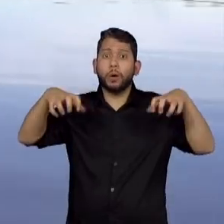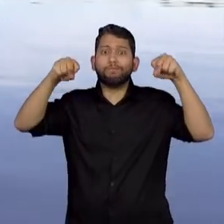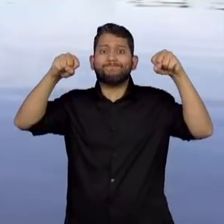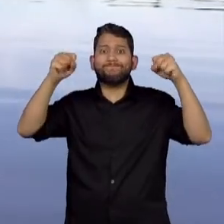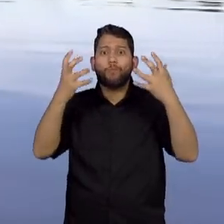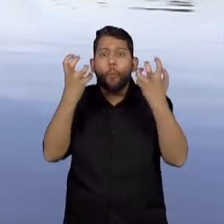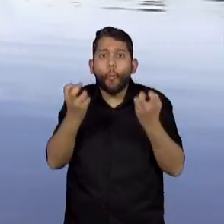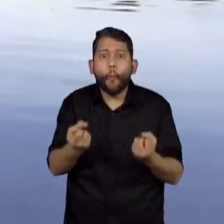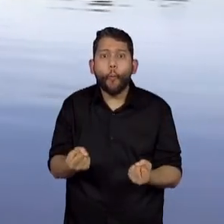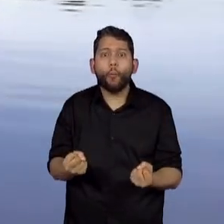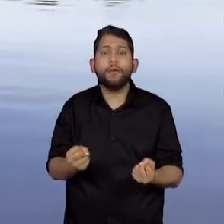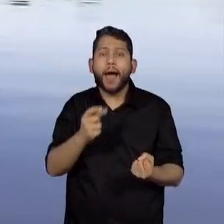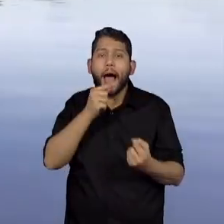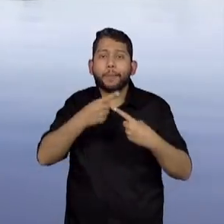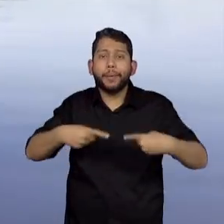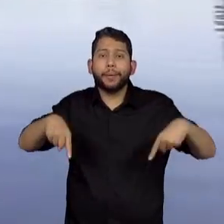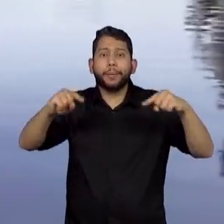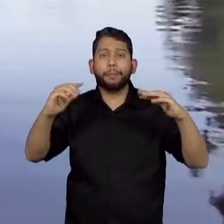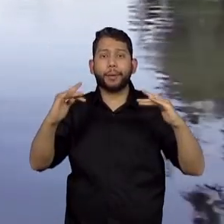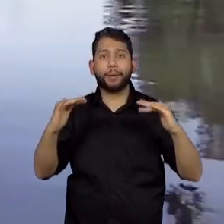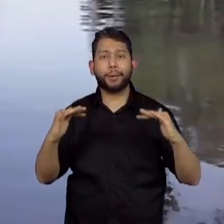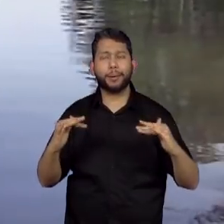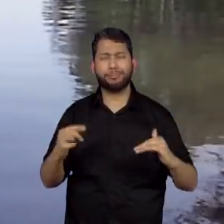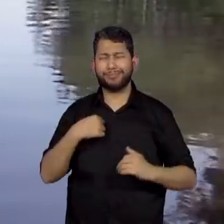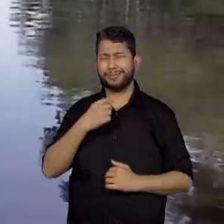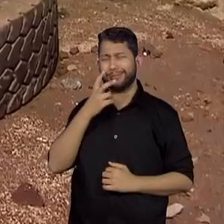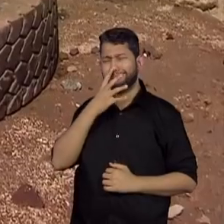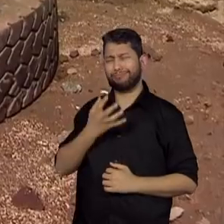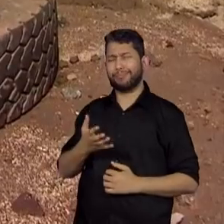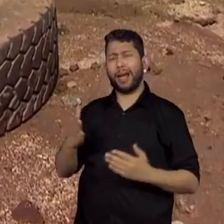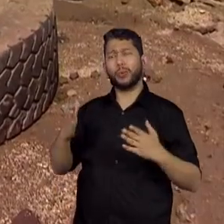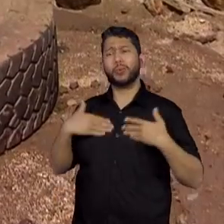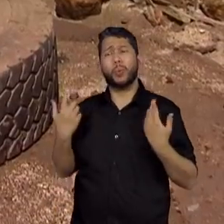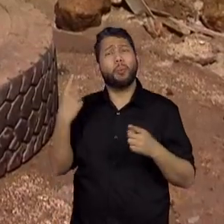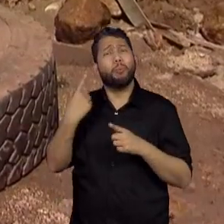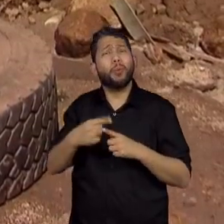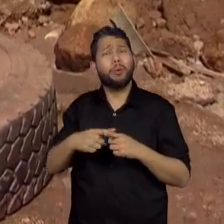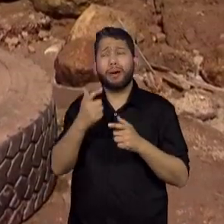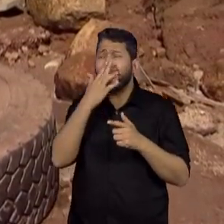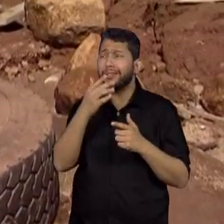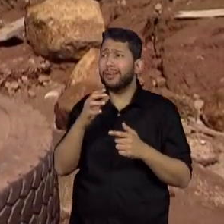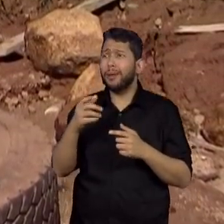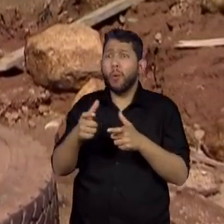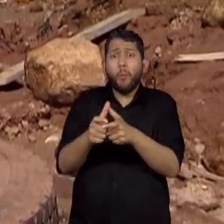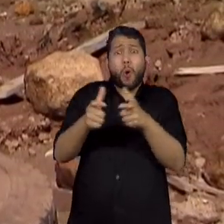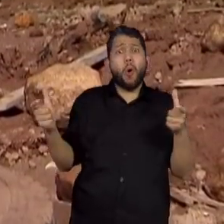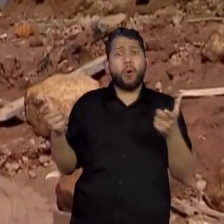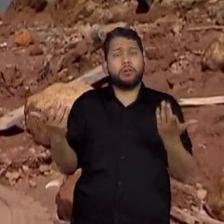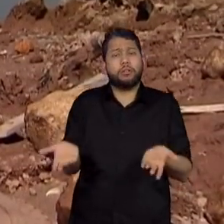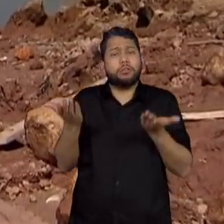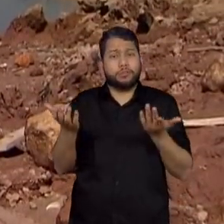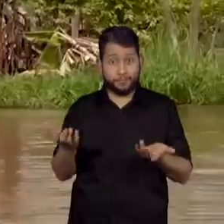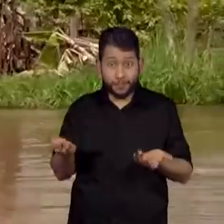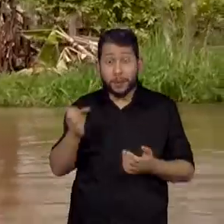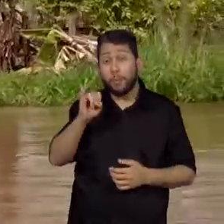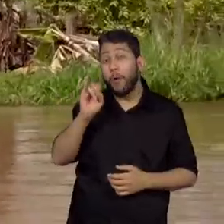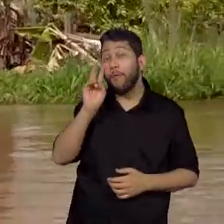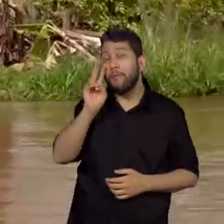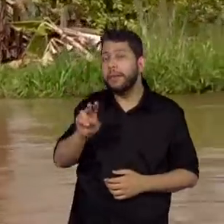né? Mas o que assusta é a intensidade e a magnitude desses eventos. A gente pode também olhar